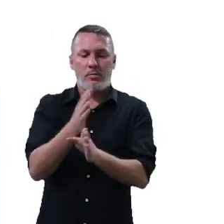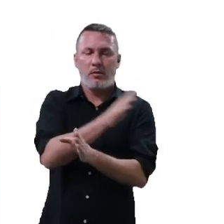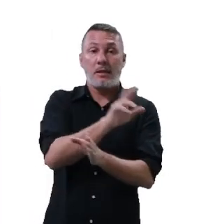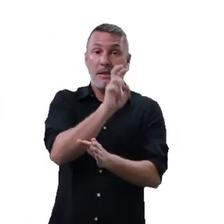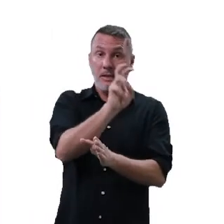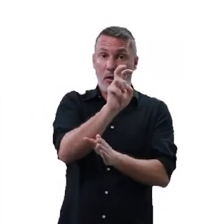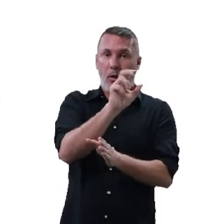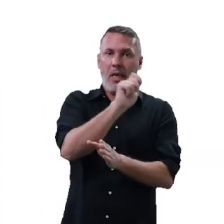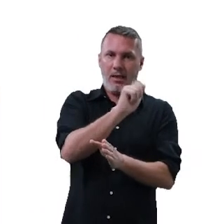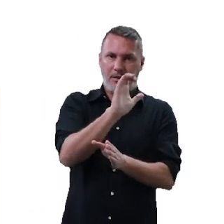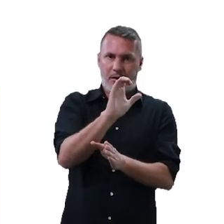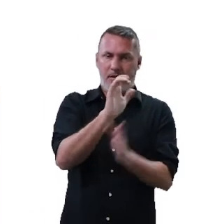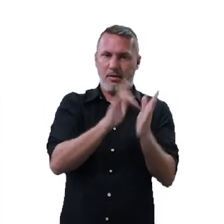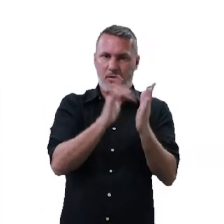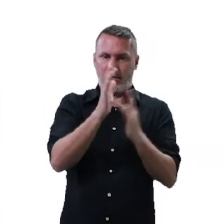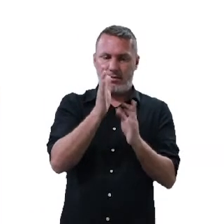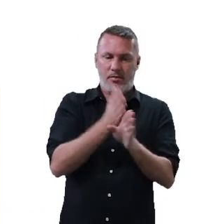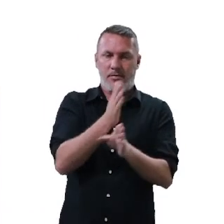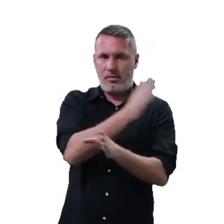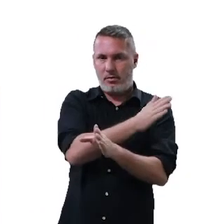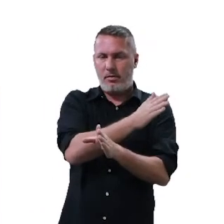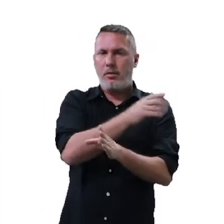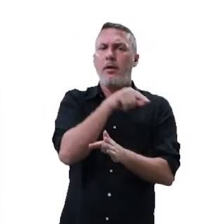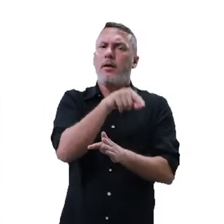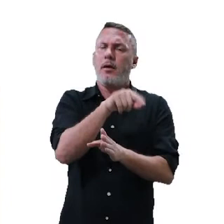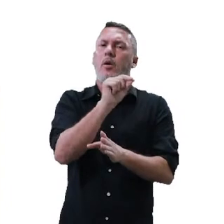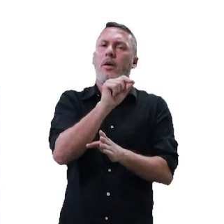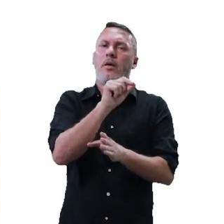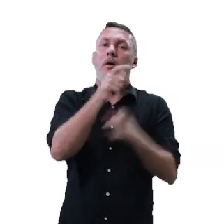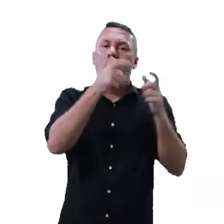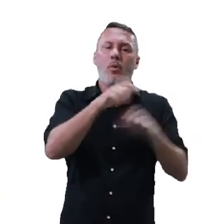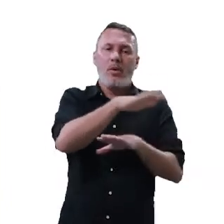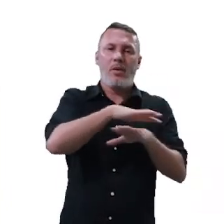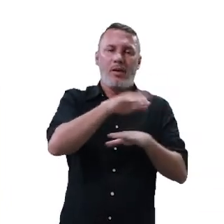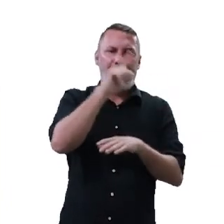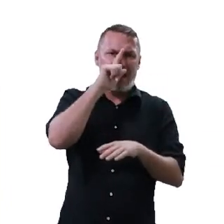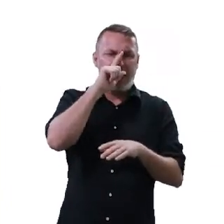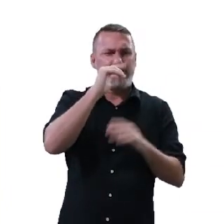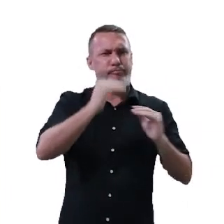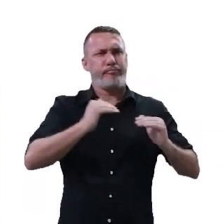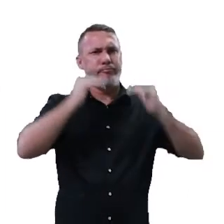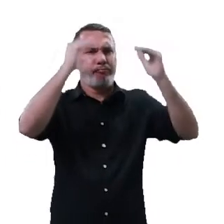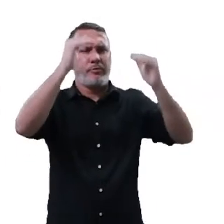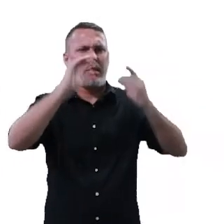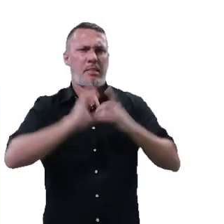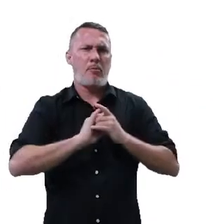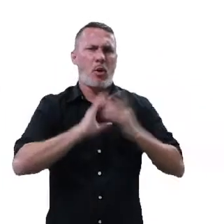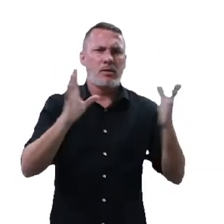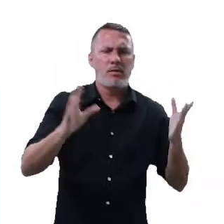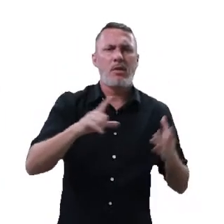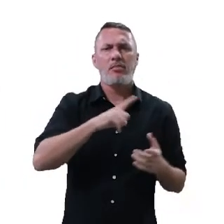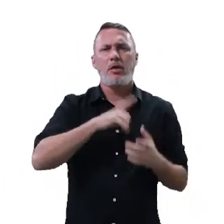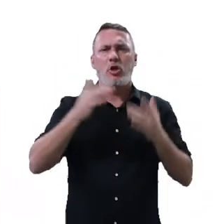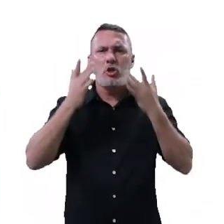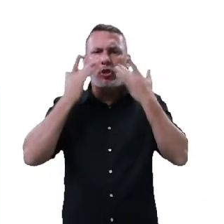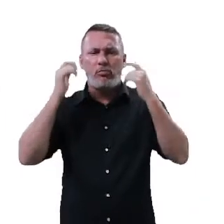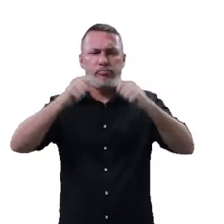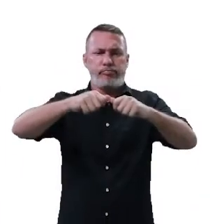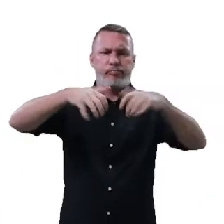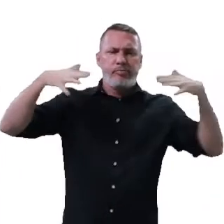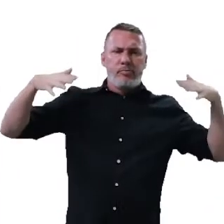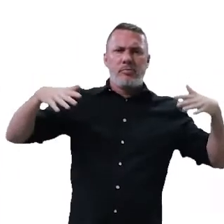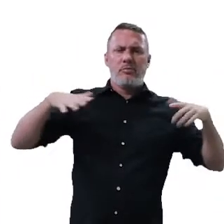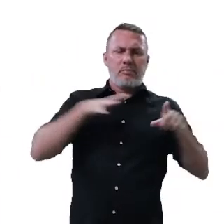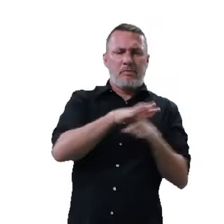V a.C., Atenas vivia o auge da sua democracia. Nesse mesmo período, os teatros estavam